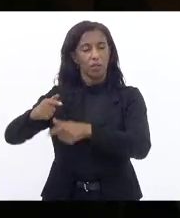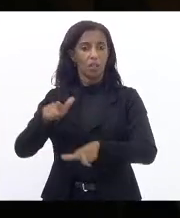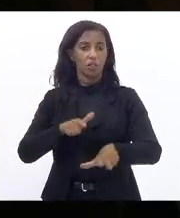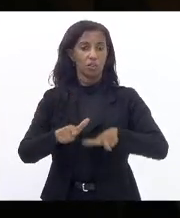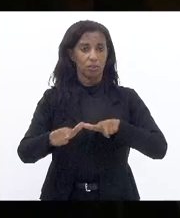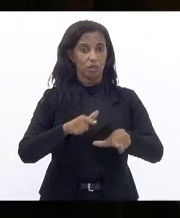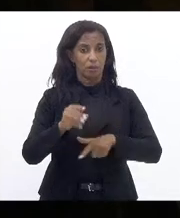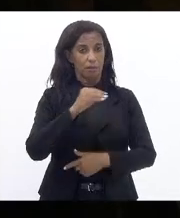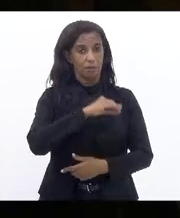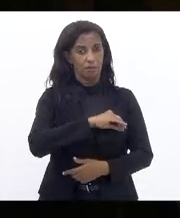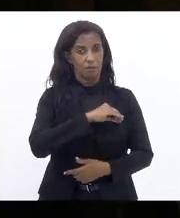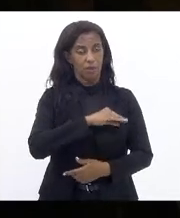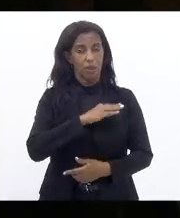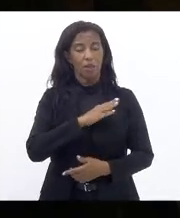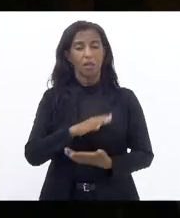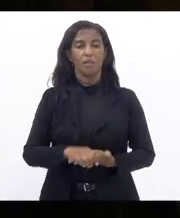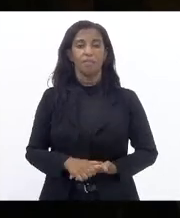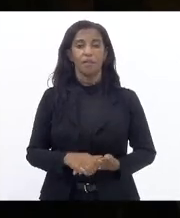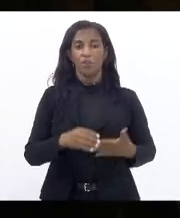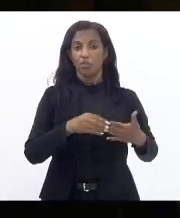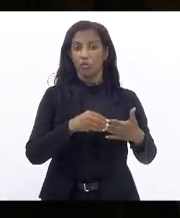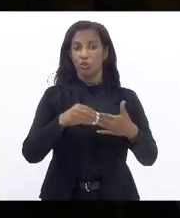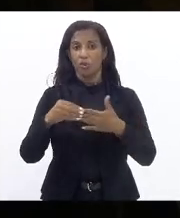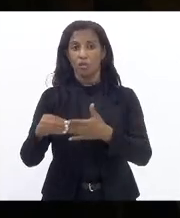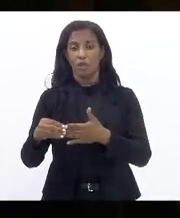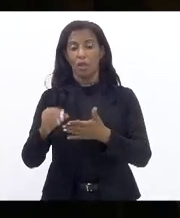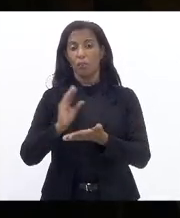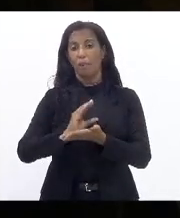renda gerenciados e ou